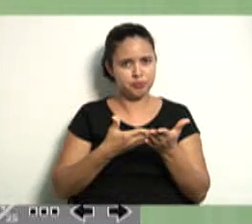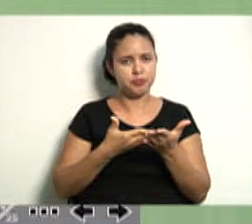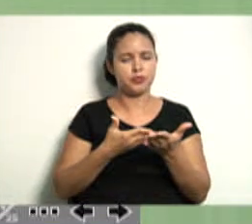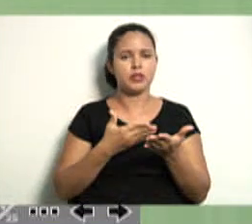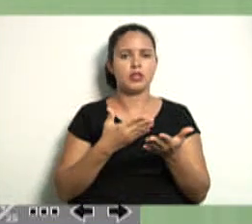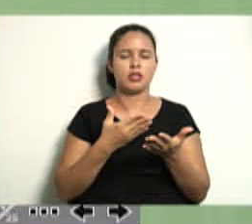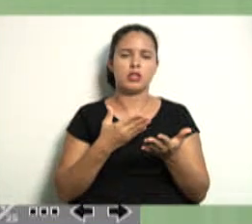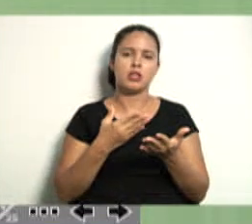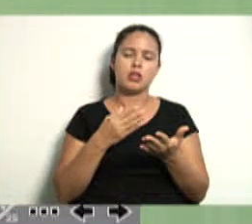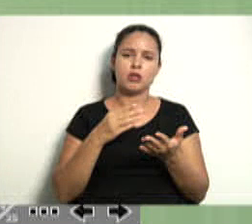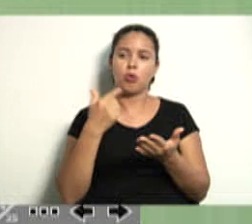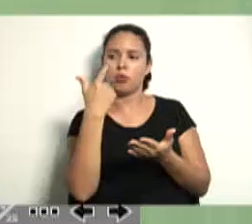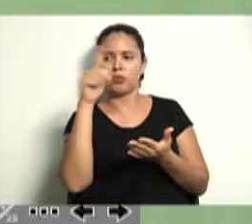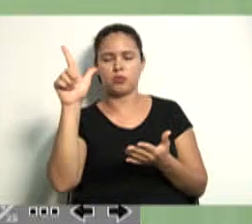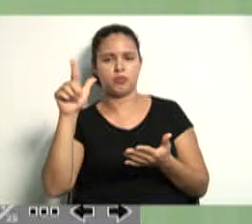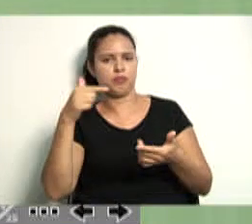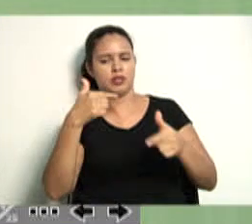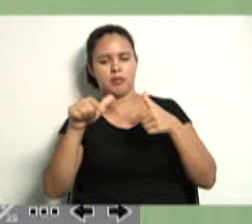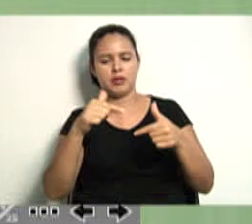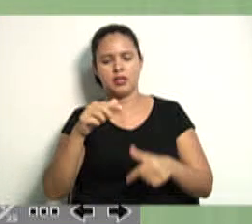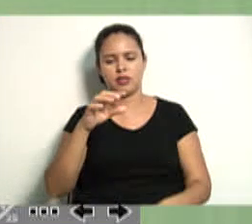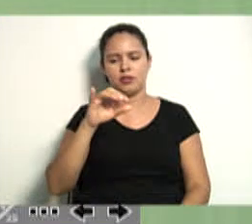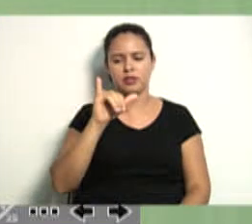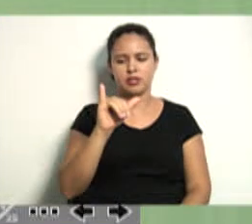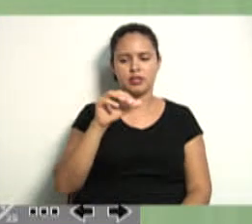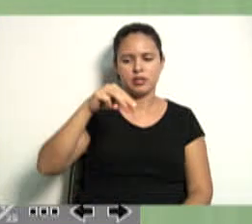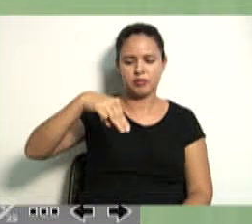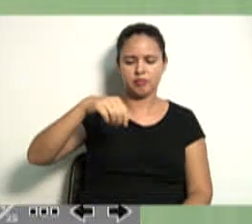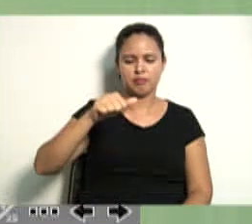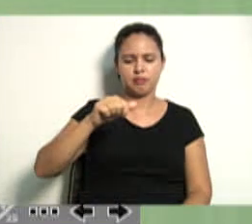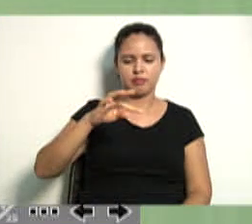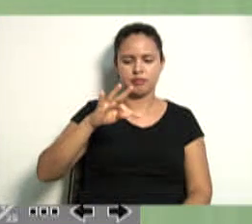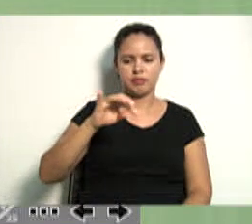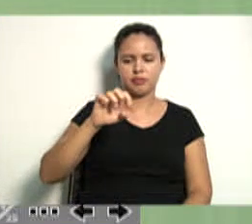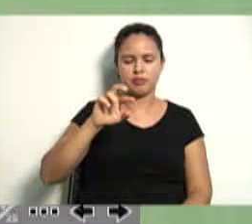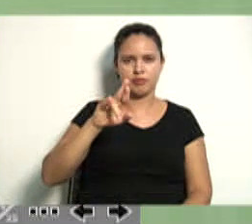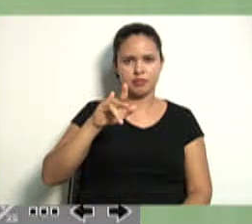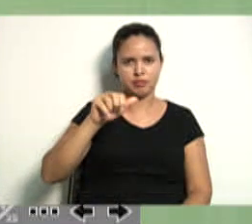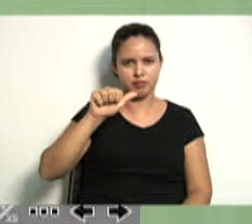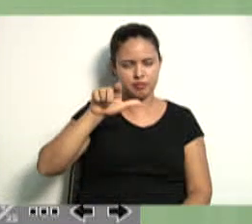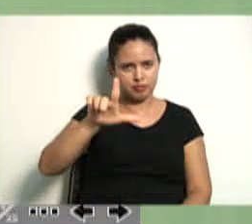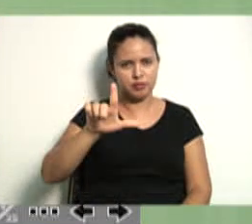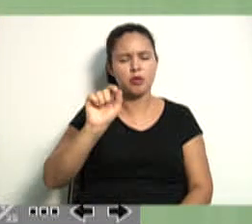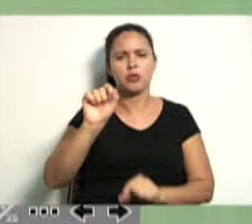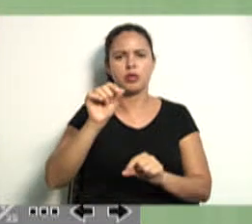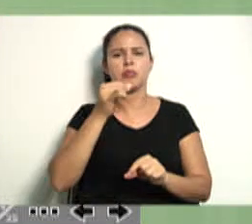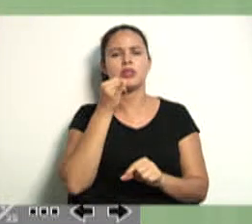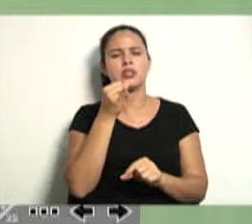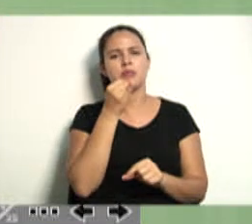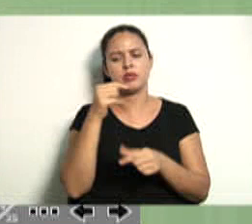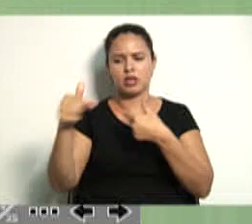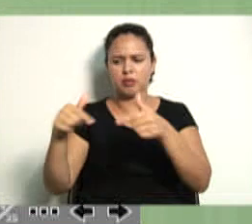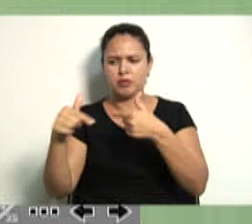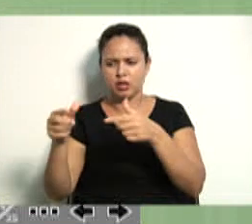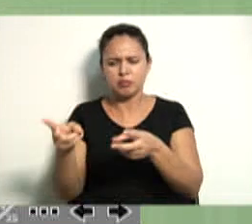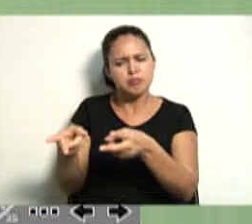imaterial, quando os processos realizados não são claramente evidenciados. Ao final do processo,